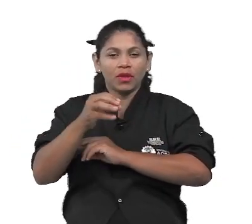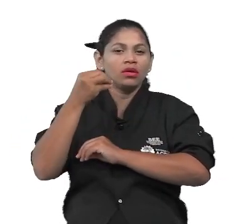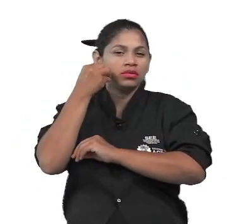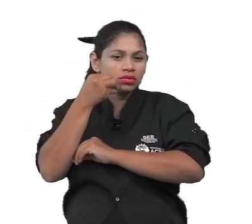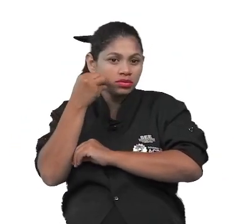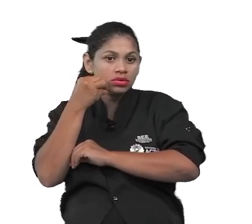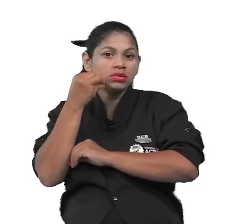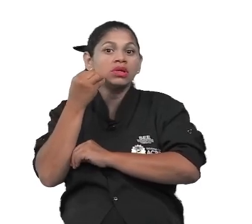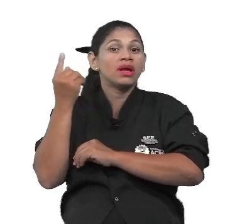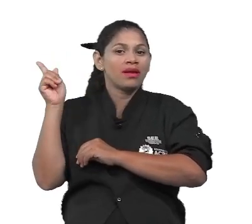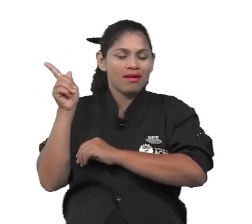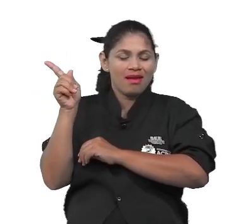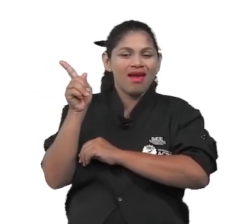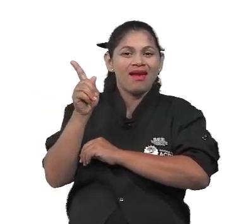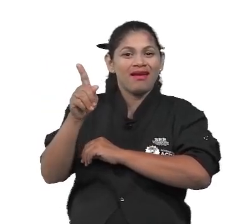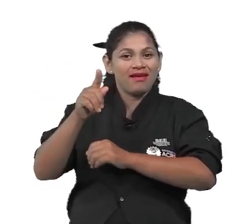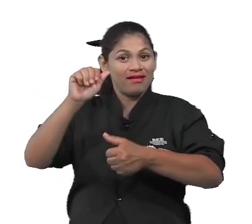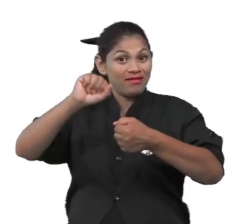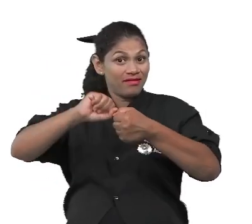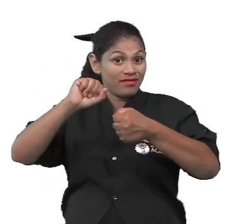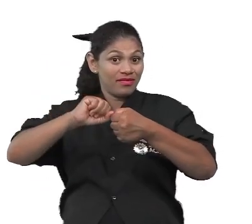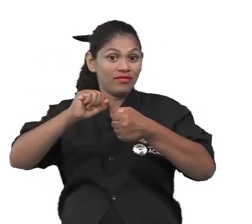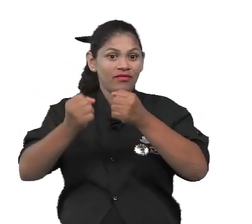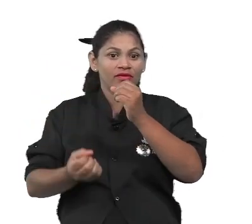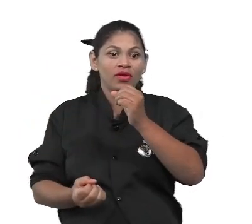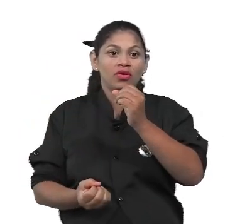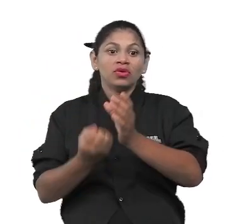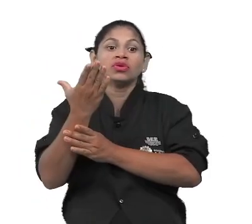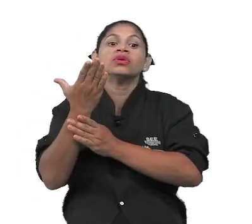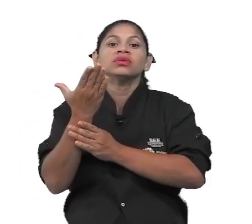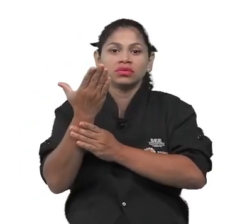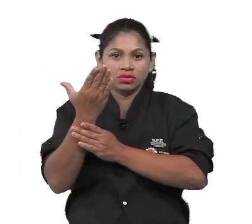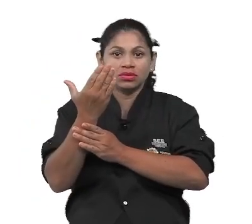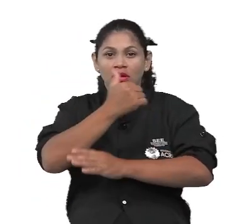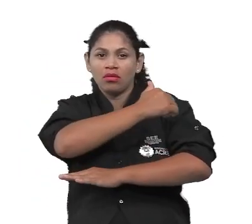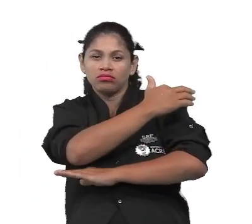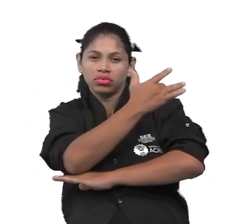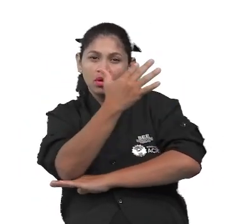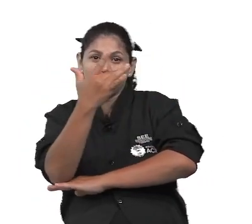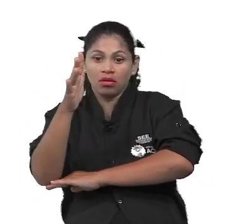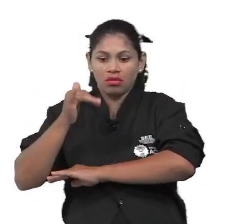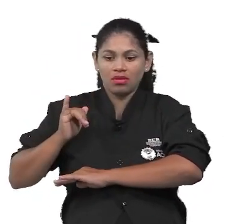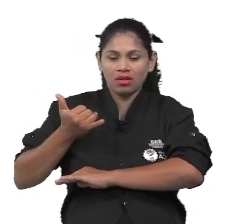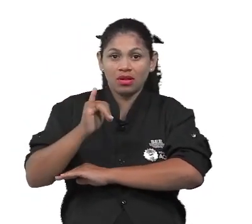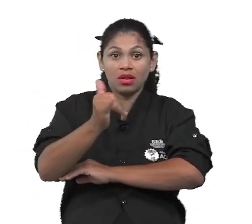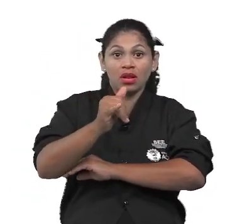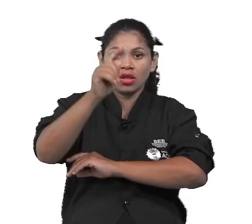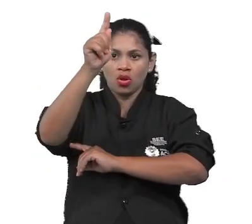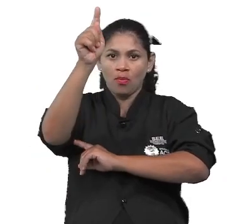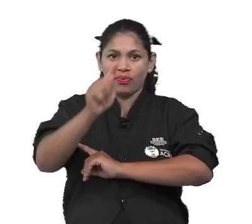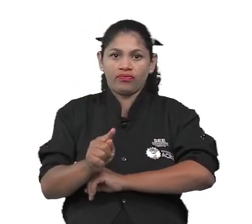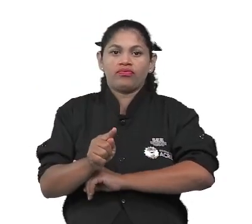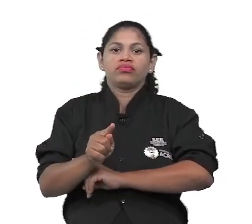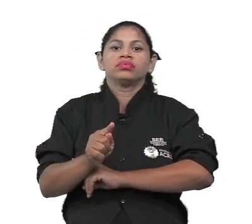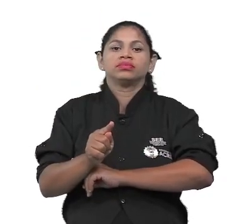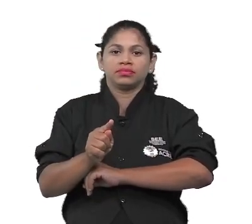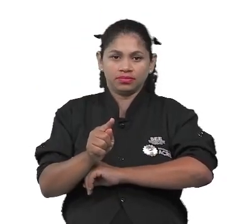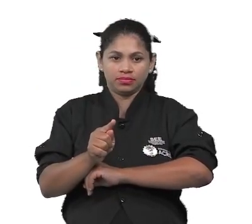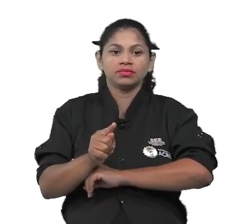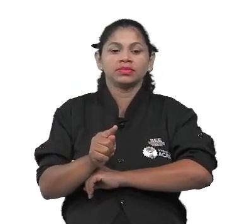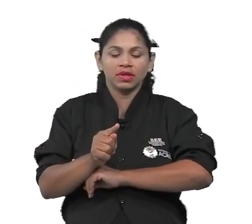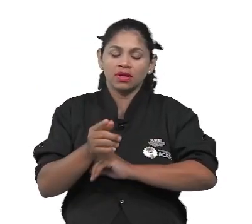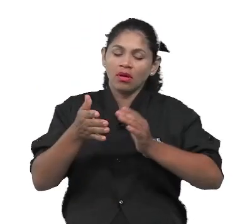que o Benjamin Franklin fez foi a descoberta da natureza elétrica dos raios. Né? Então, nesse período lá